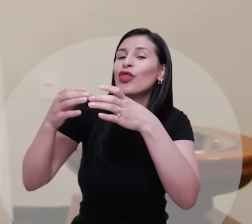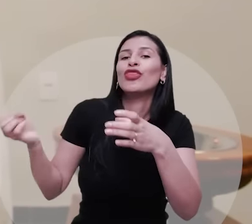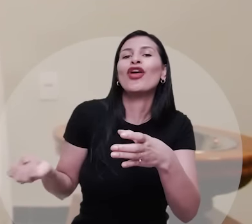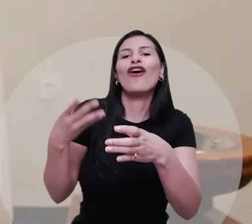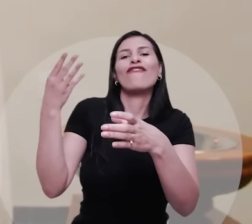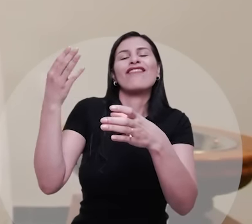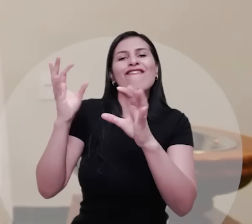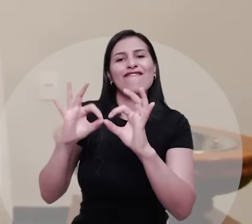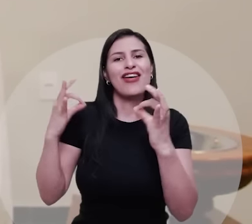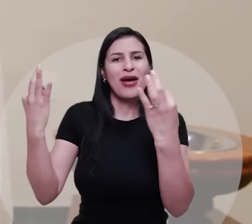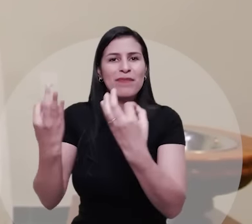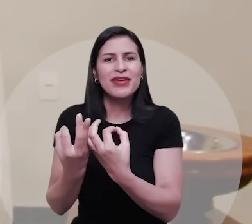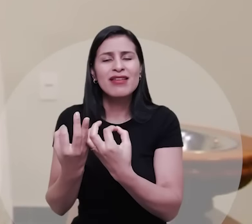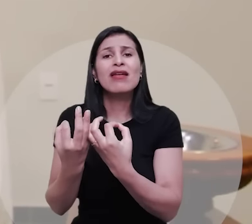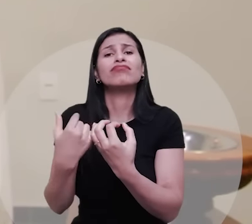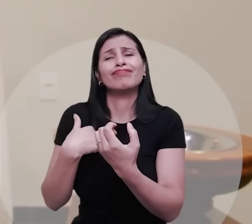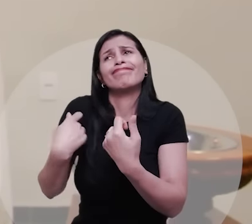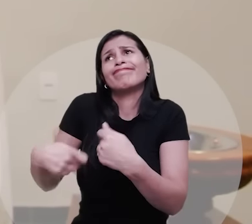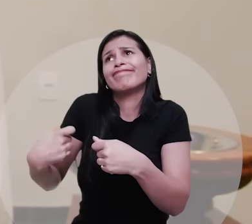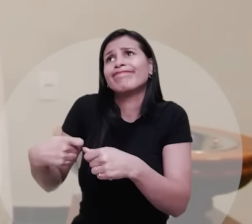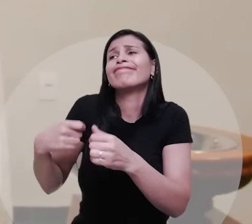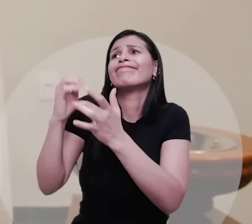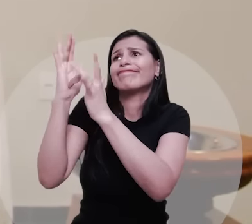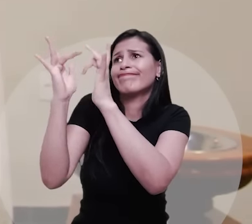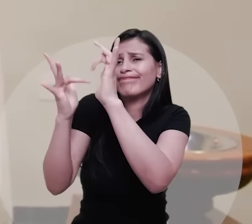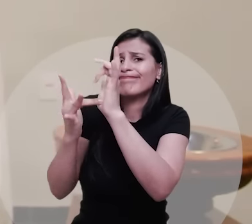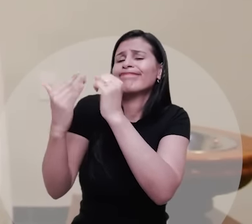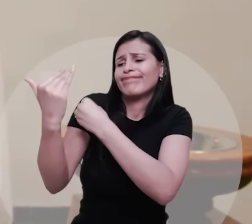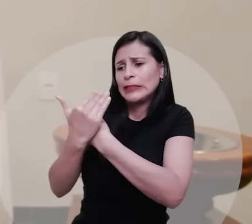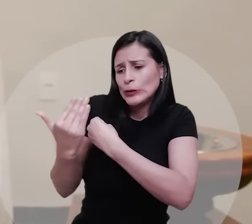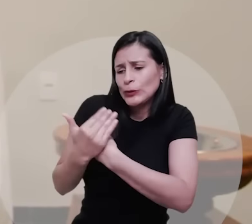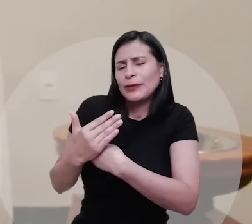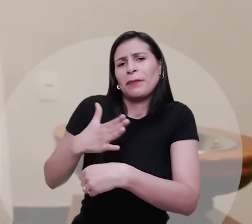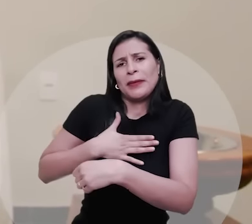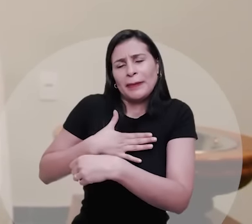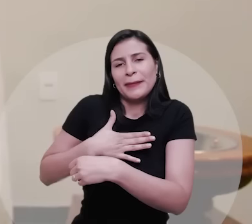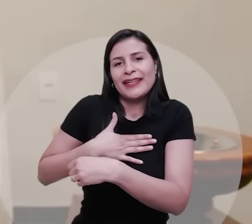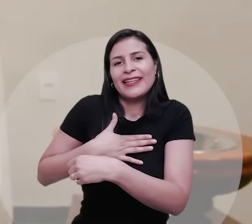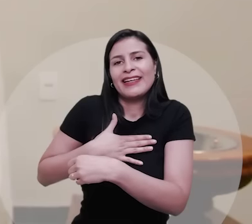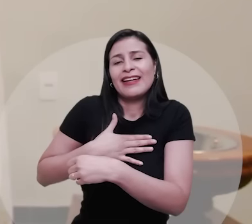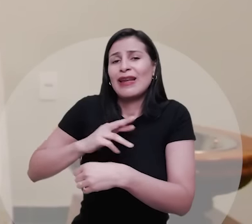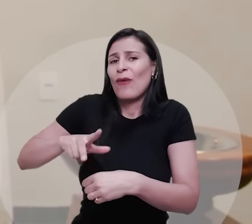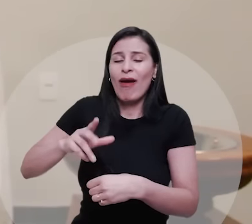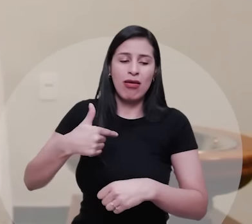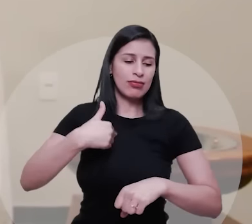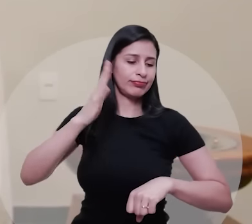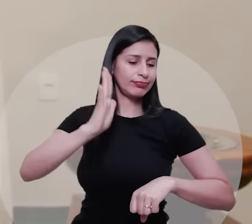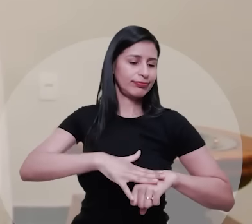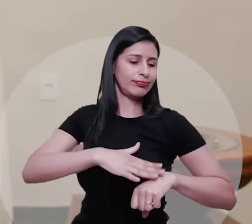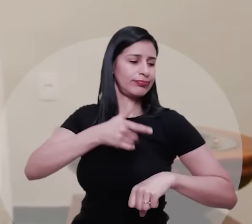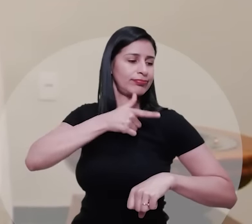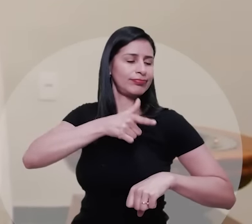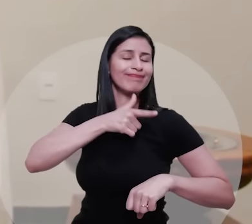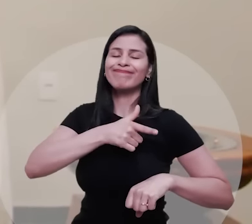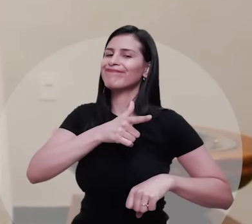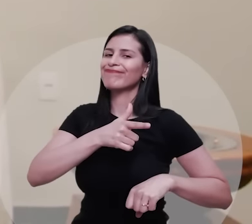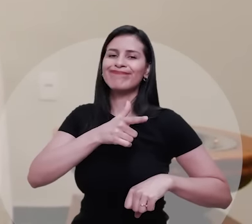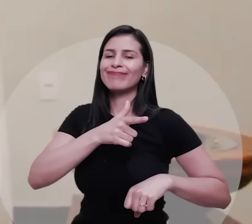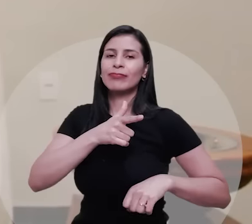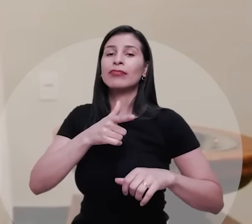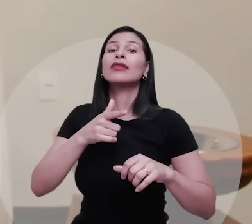e não das suas forças. Jesus está abrindo uma porta para nós. Somos libertos do